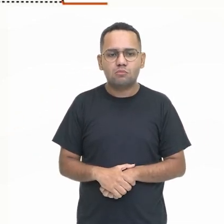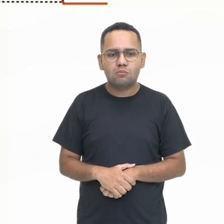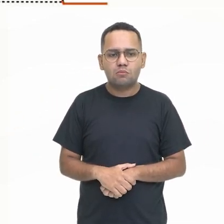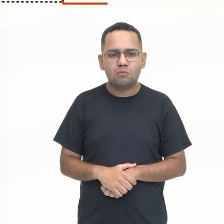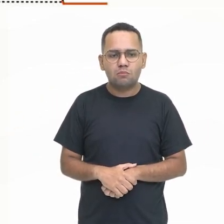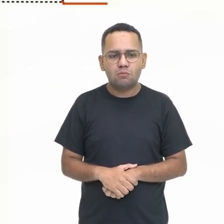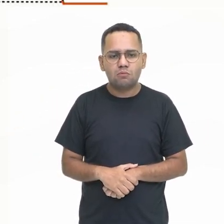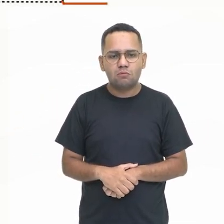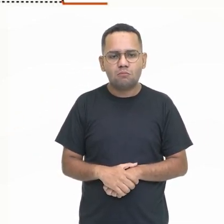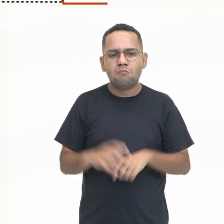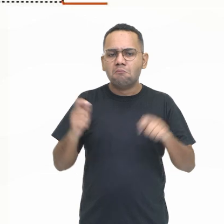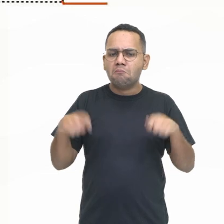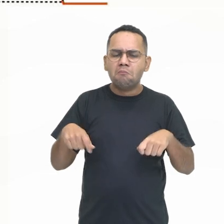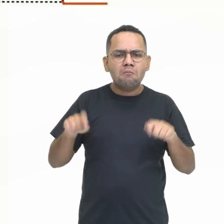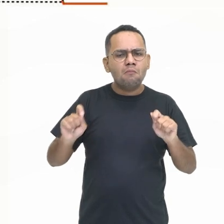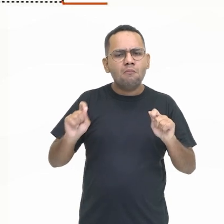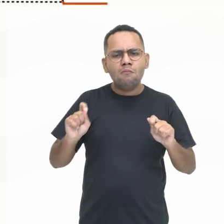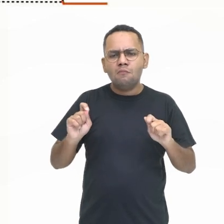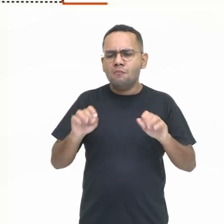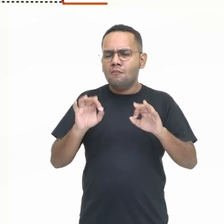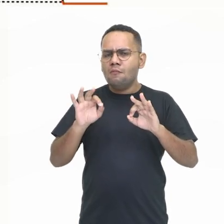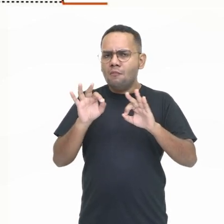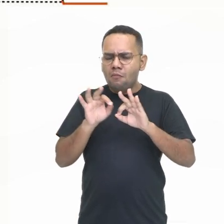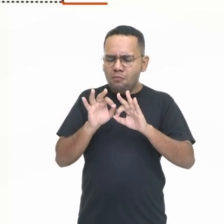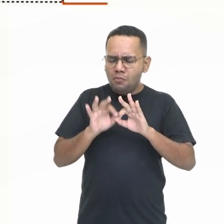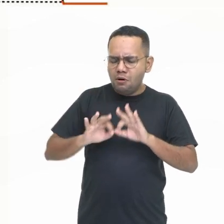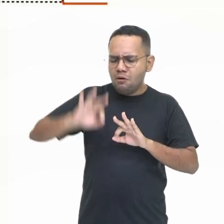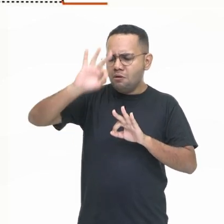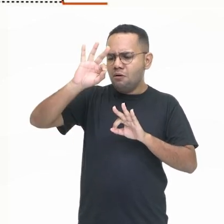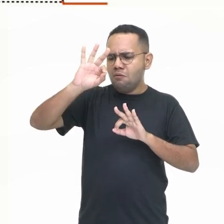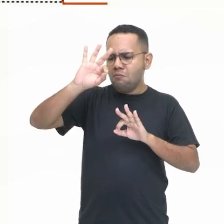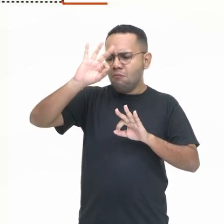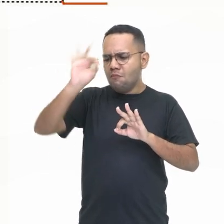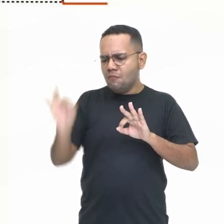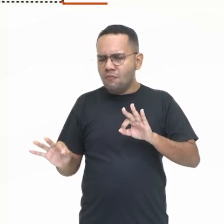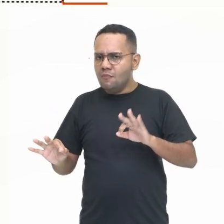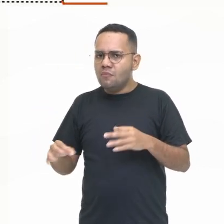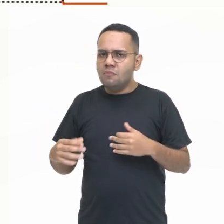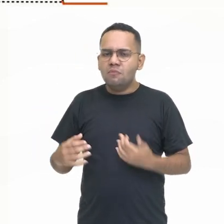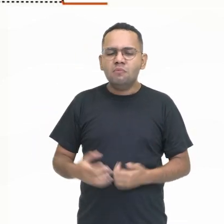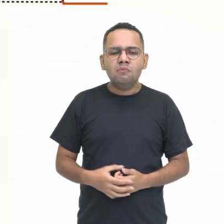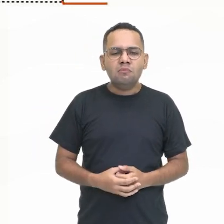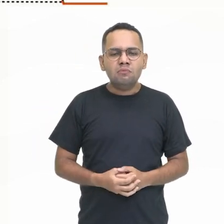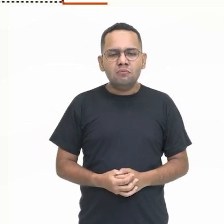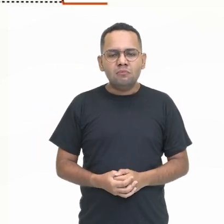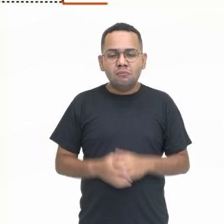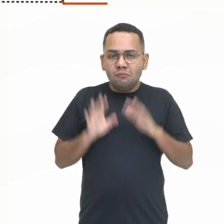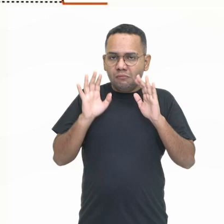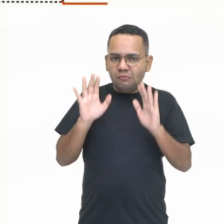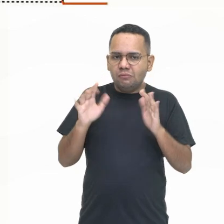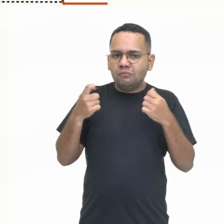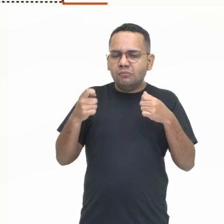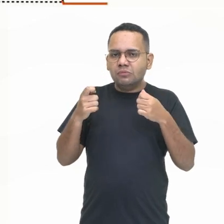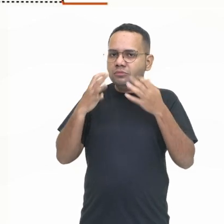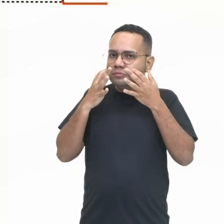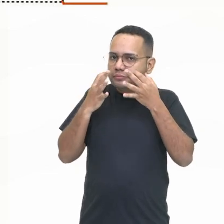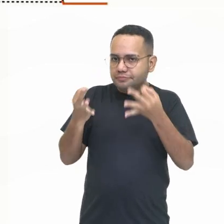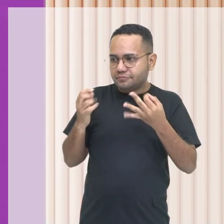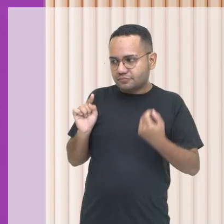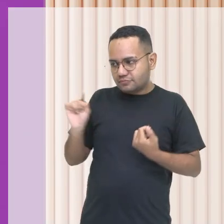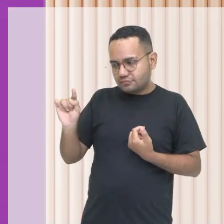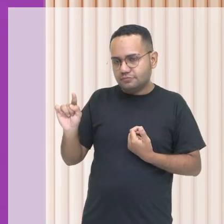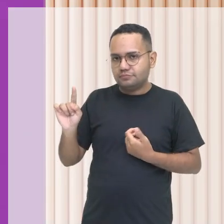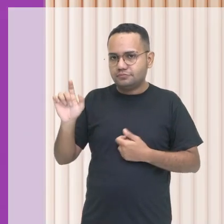e nem decrescente. Bom, meus queridos alunos, nesse momento nós vamos observar duas situações aqui. Ó. Primeiro, tem